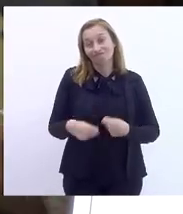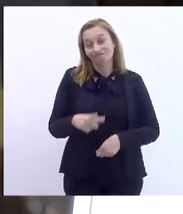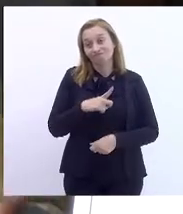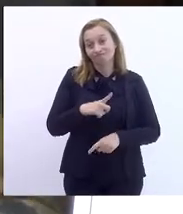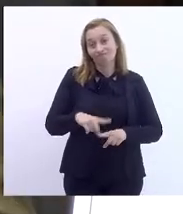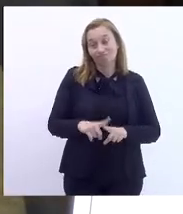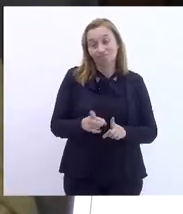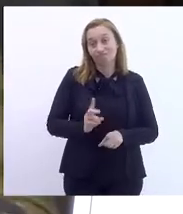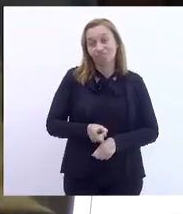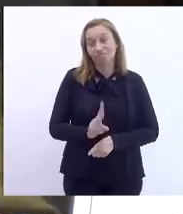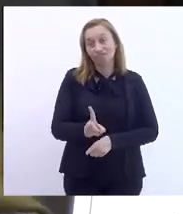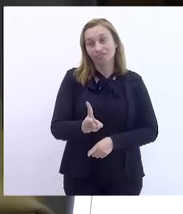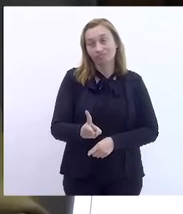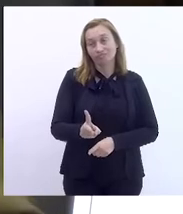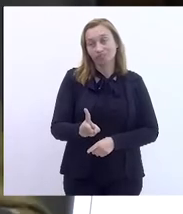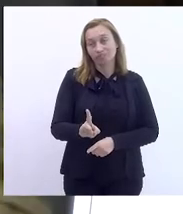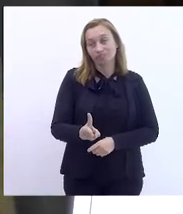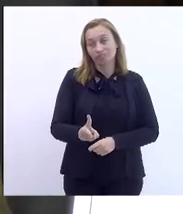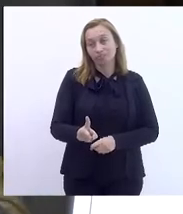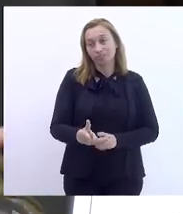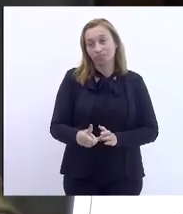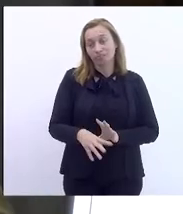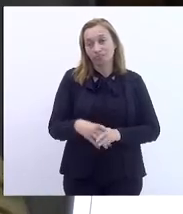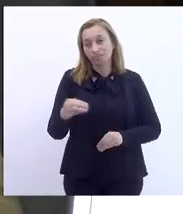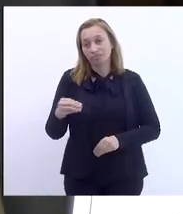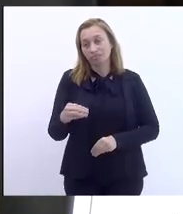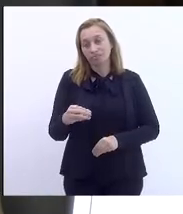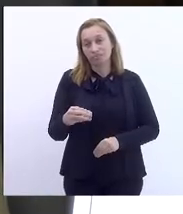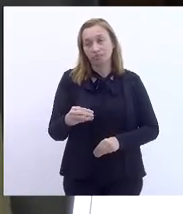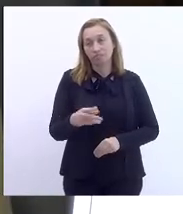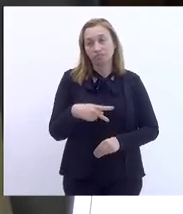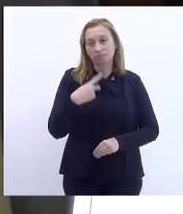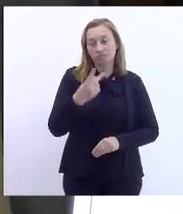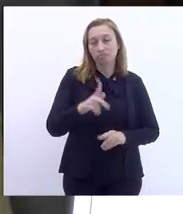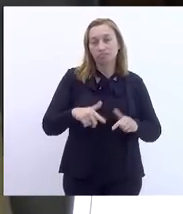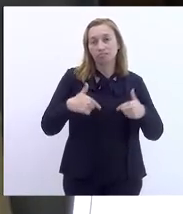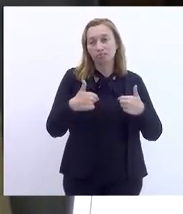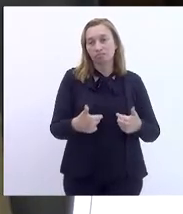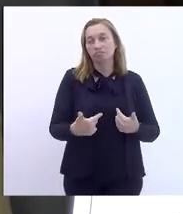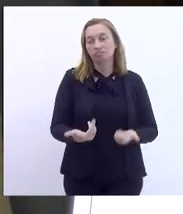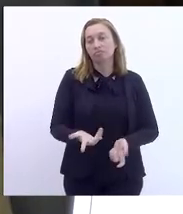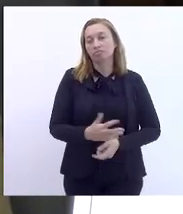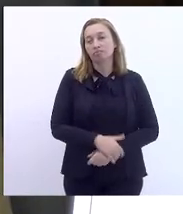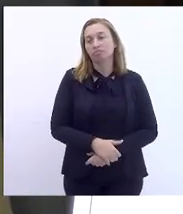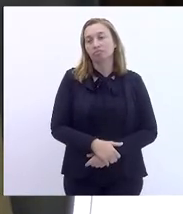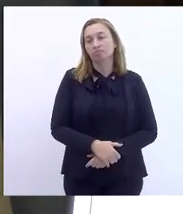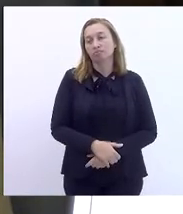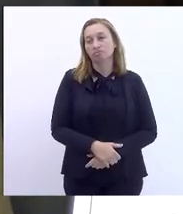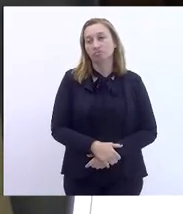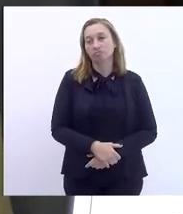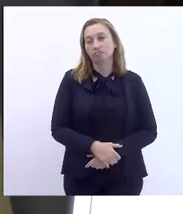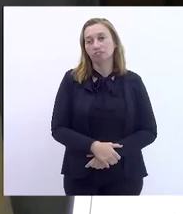mas como sempre ele se ausenta né de estar colocando é é